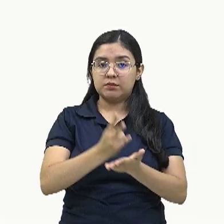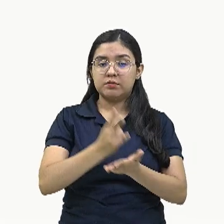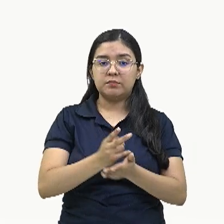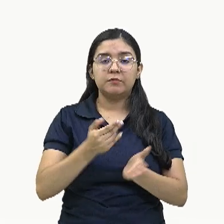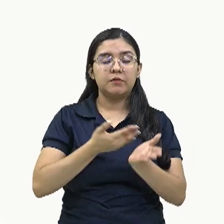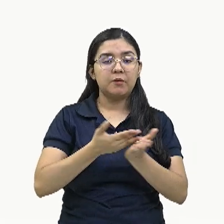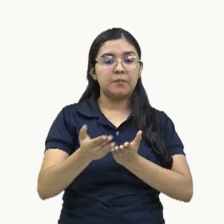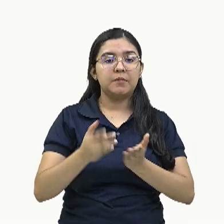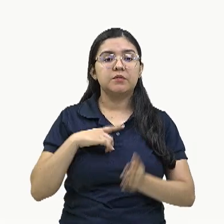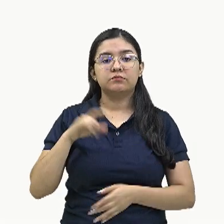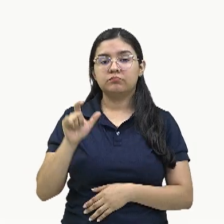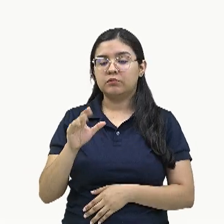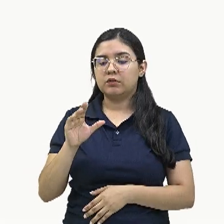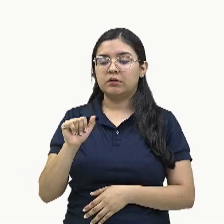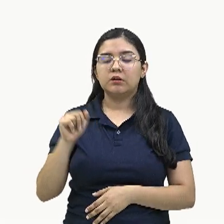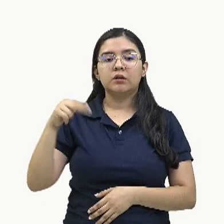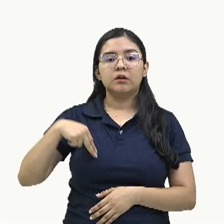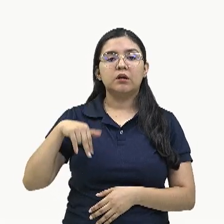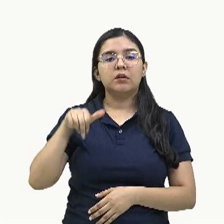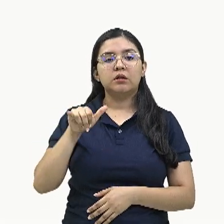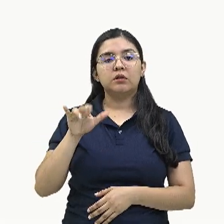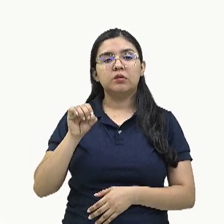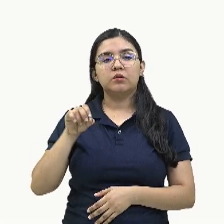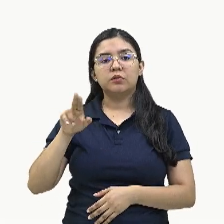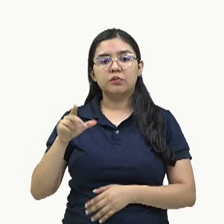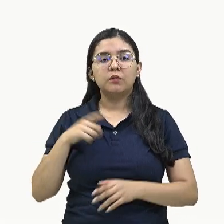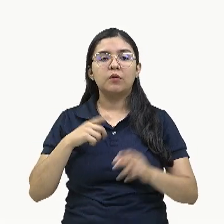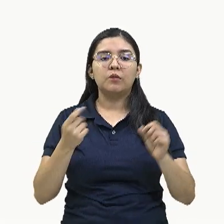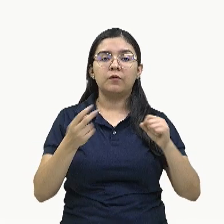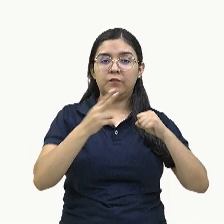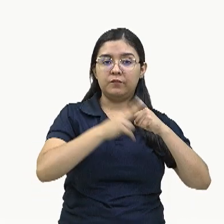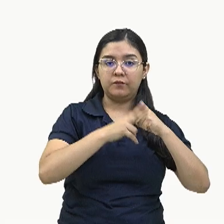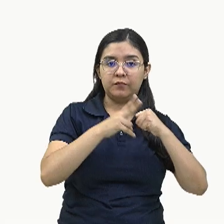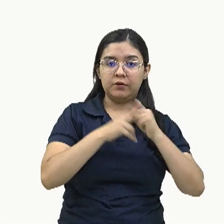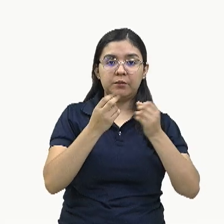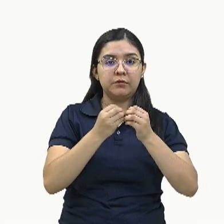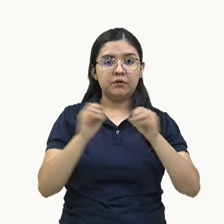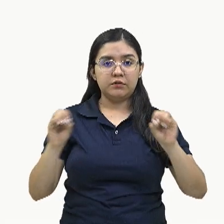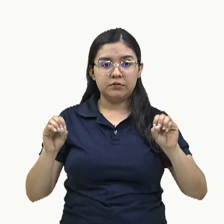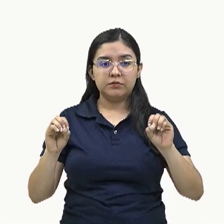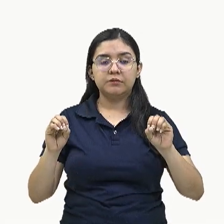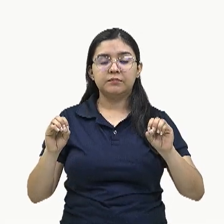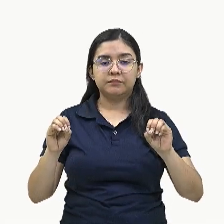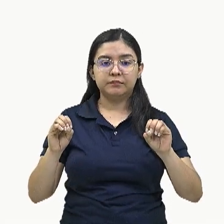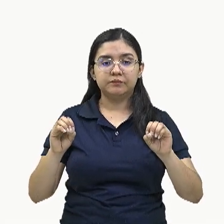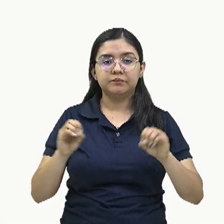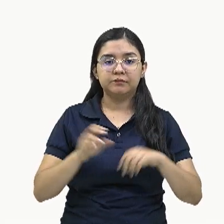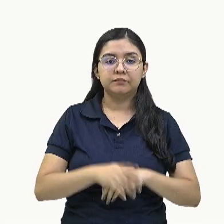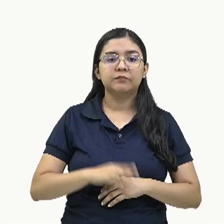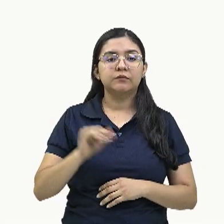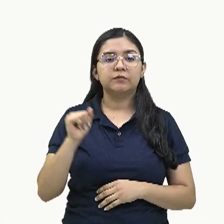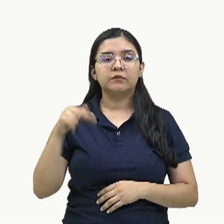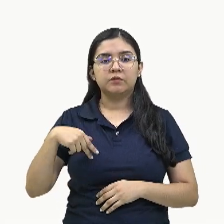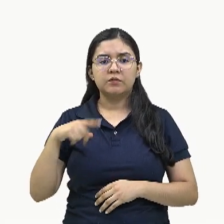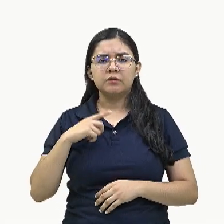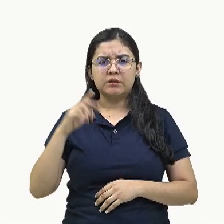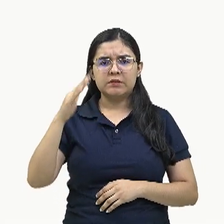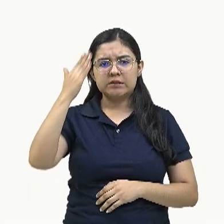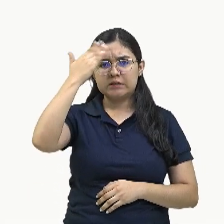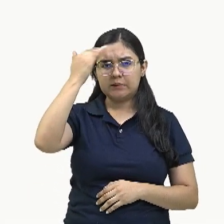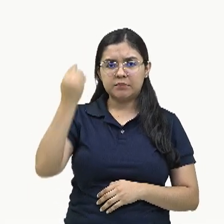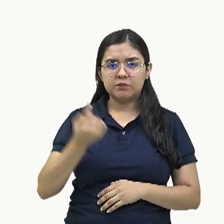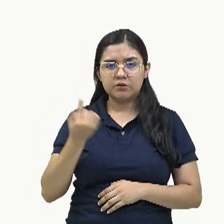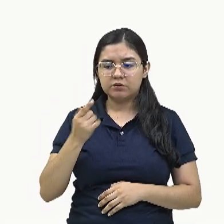you. Olha o verbo aqui. Esse aqui é o verbo da minha oração. O can, vocês sabem que sozinho ele